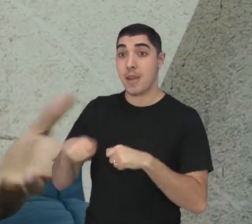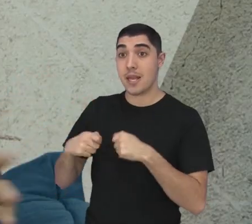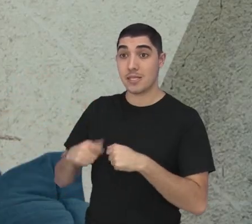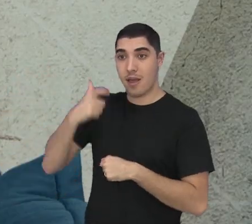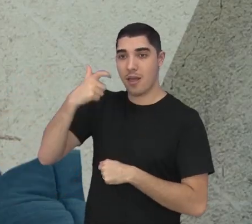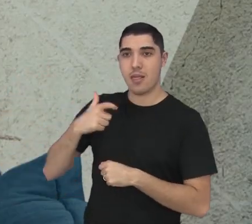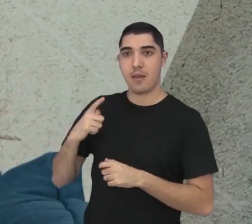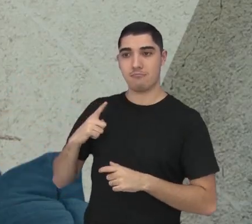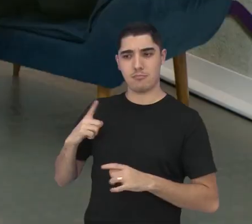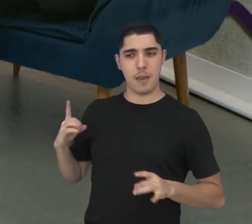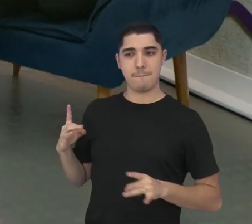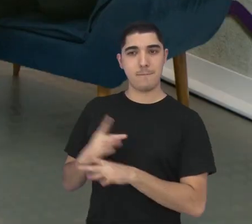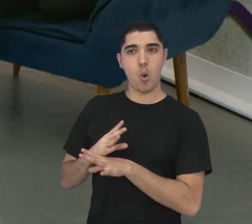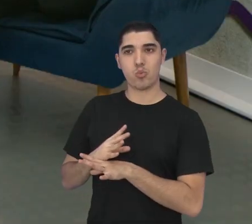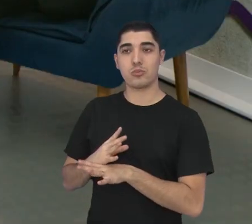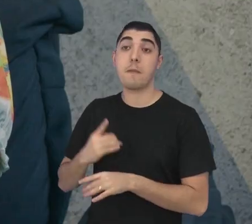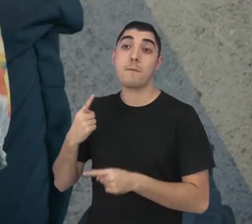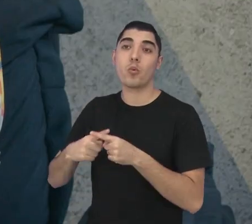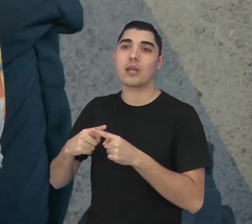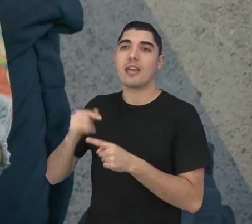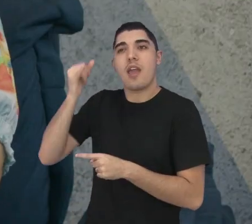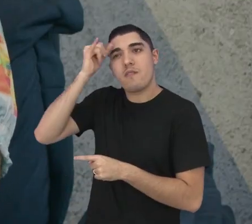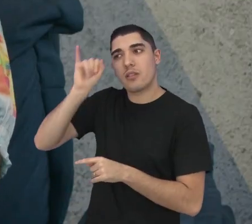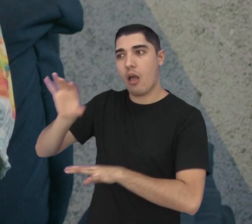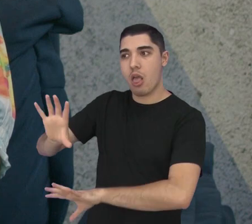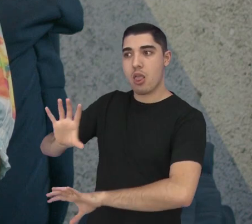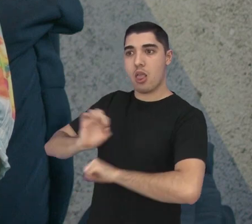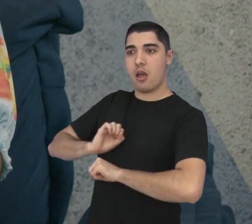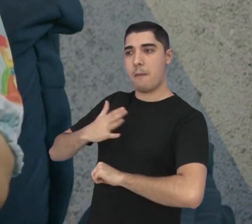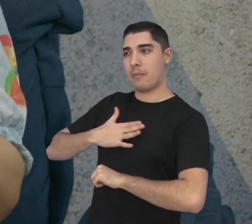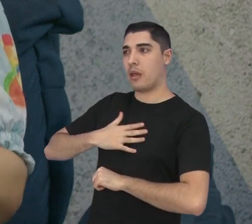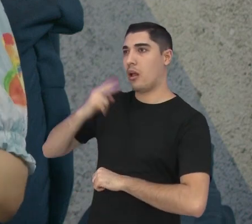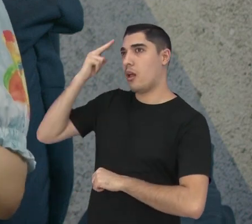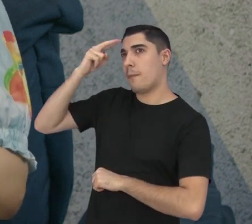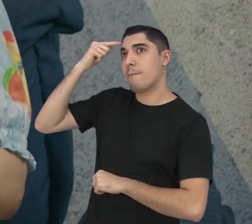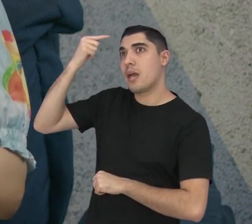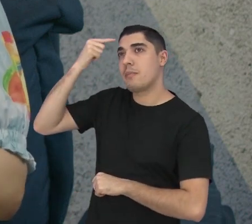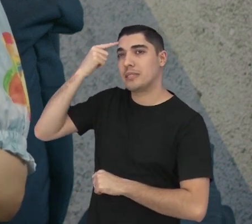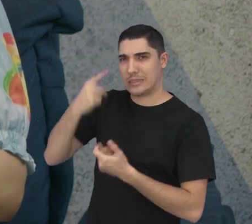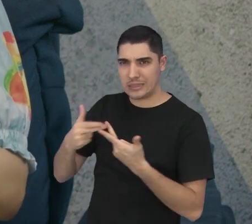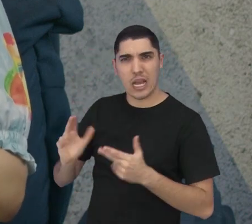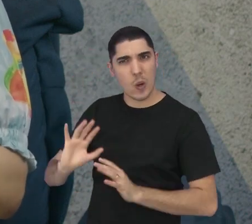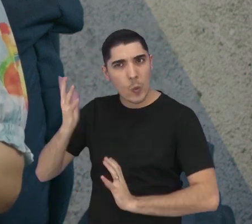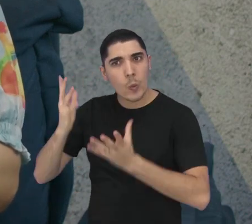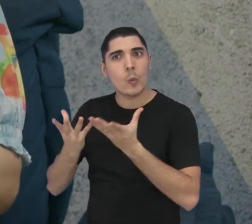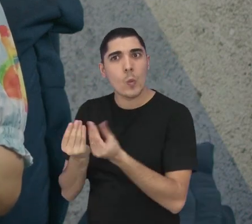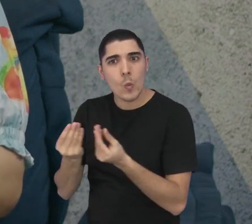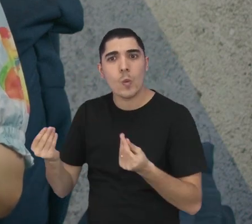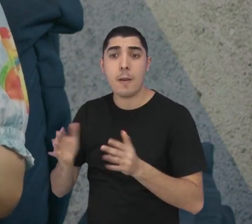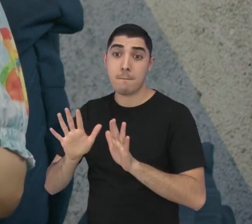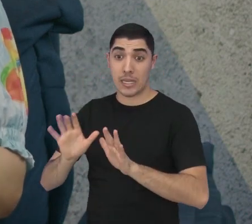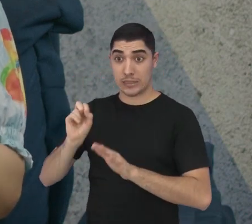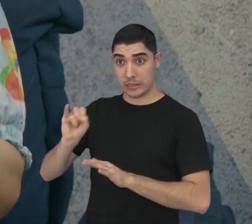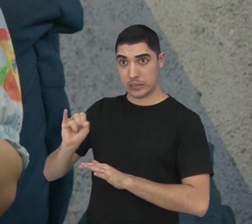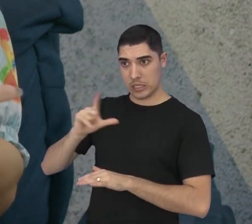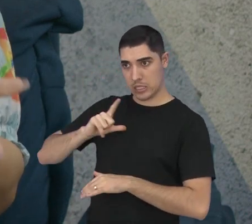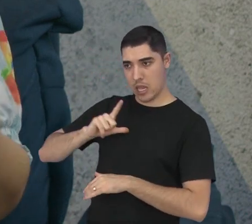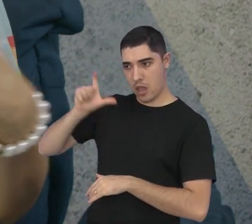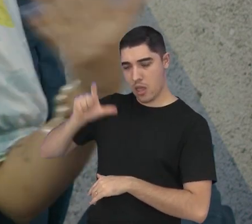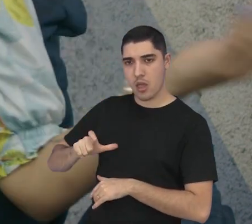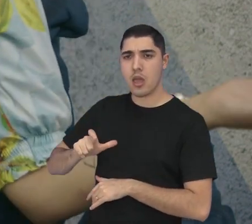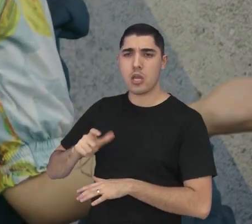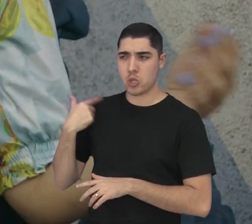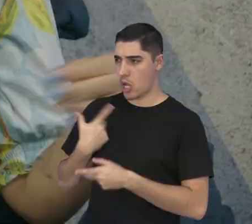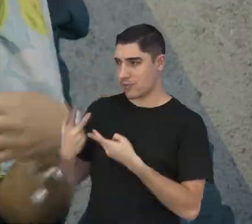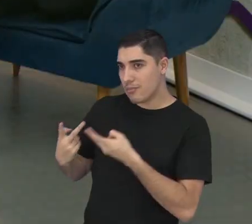né? preparada. Até preparada para não trazer isso para si, né? Sim. Isso acontece muito, deve acontecer, né? Mas com o preparo, a